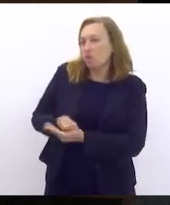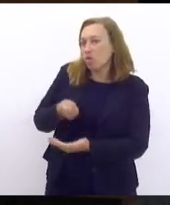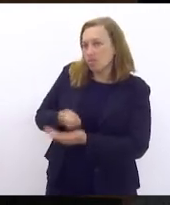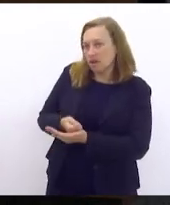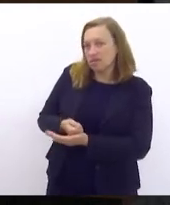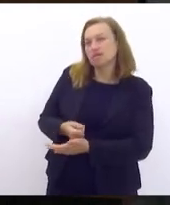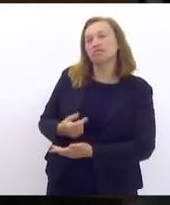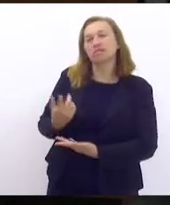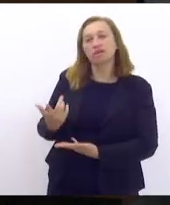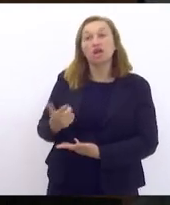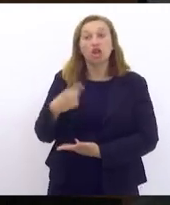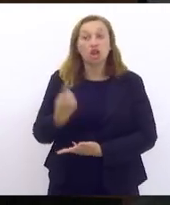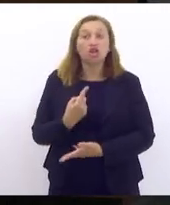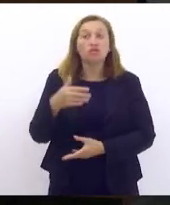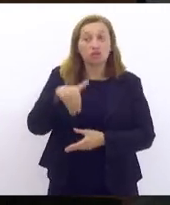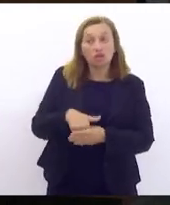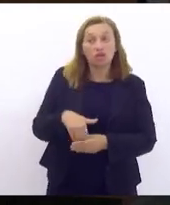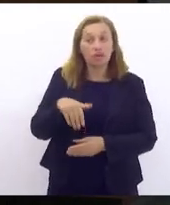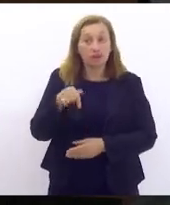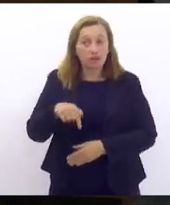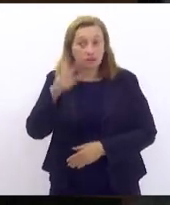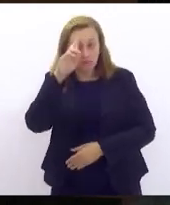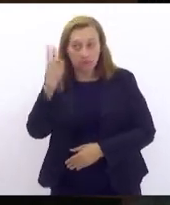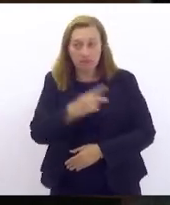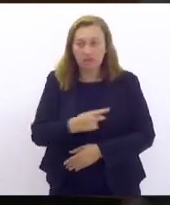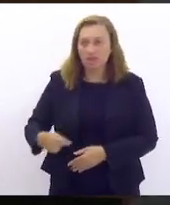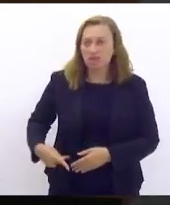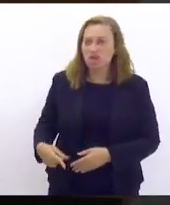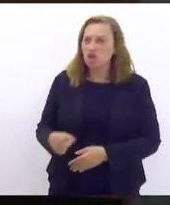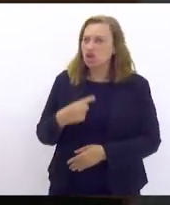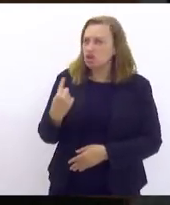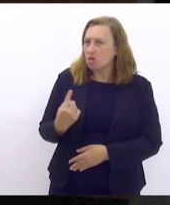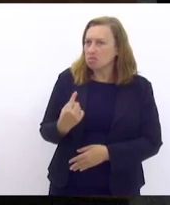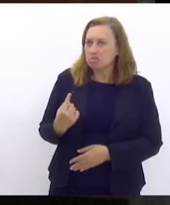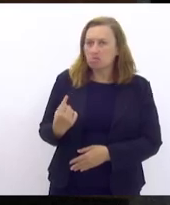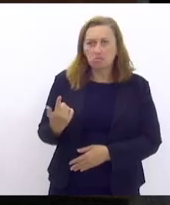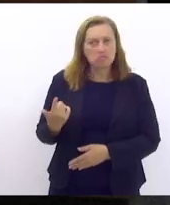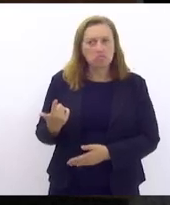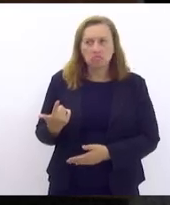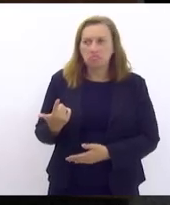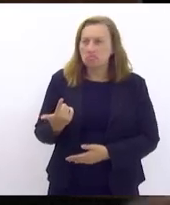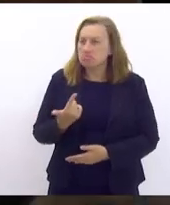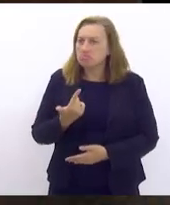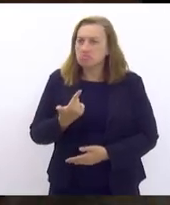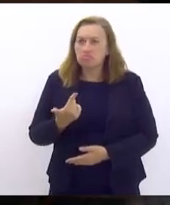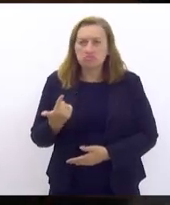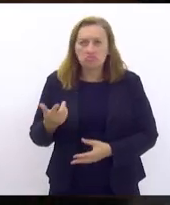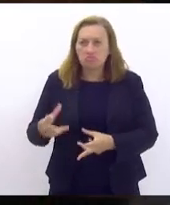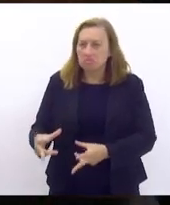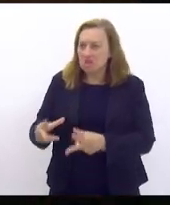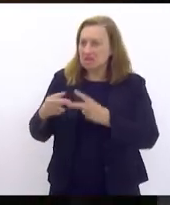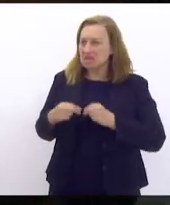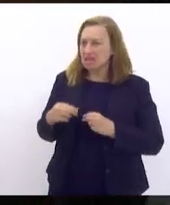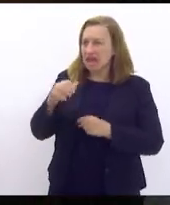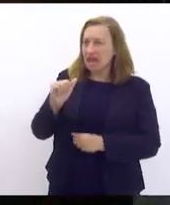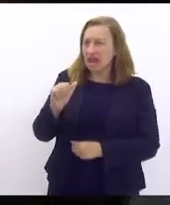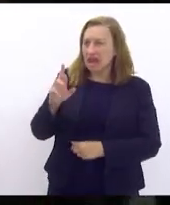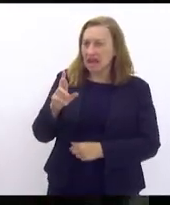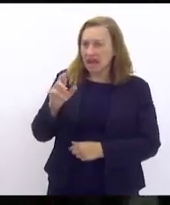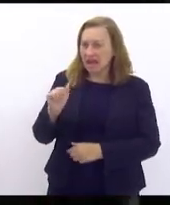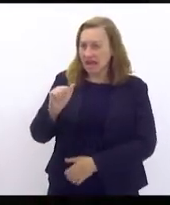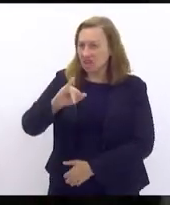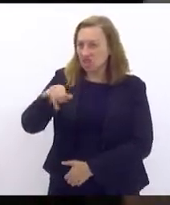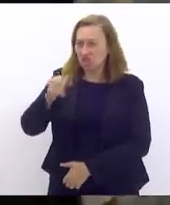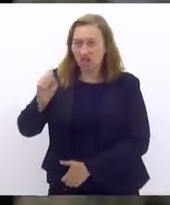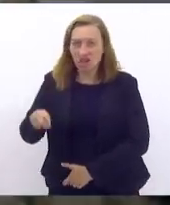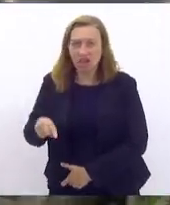ela. Nós votamos aqui, presidente, mas nenhum de nós ganhou nenhum único acarajé. Então, a cobrança para a